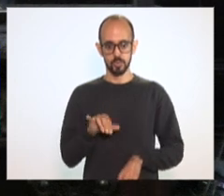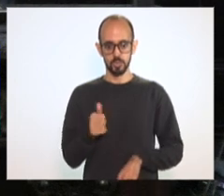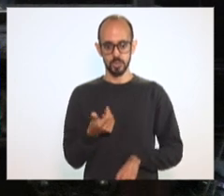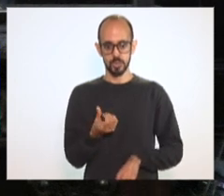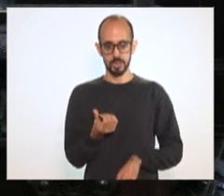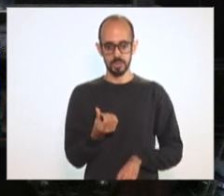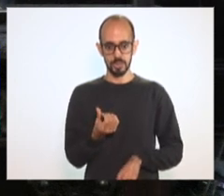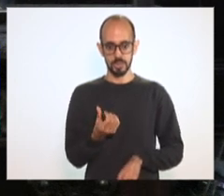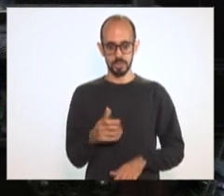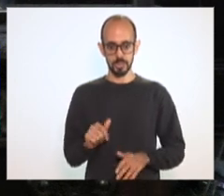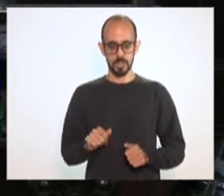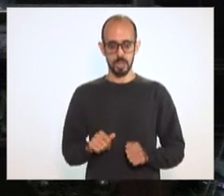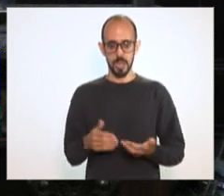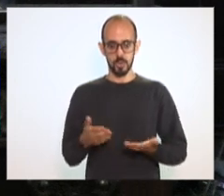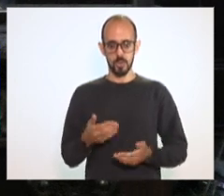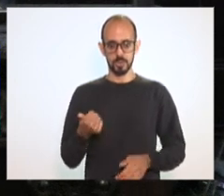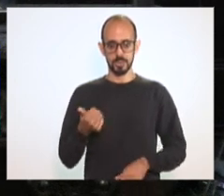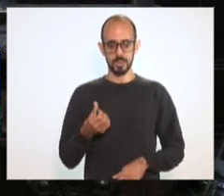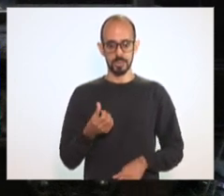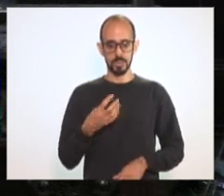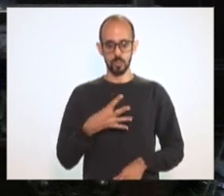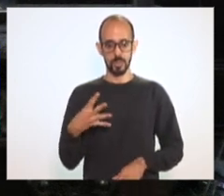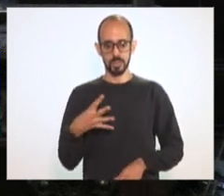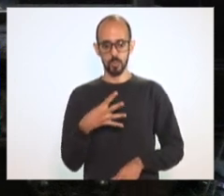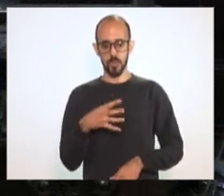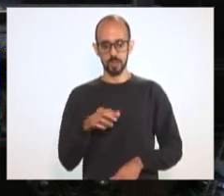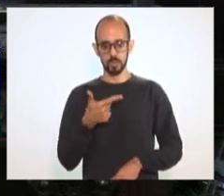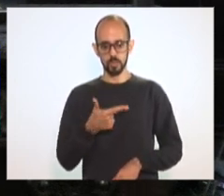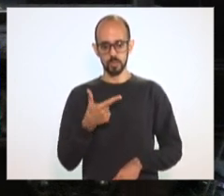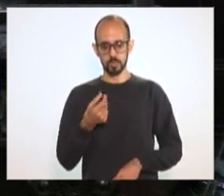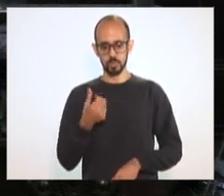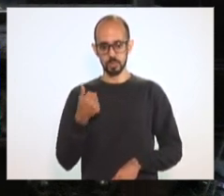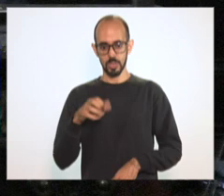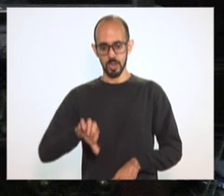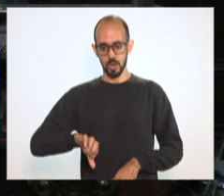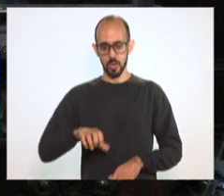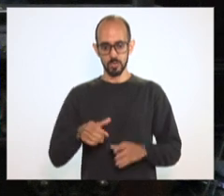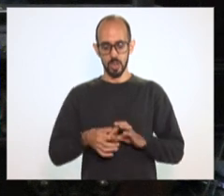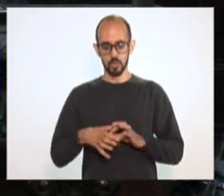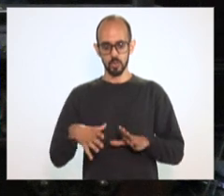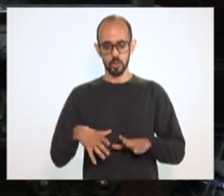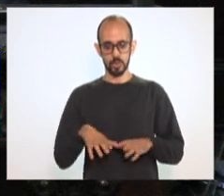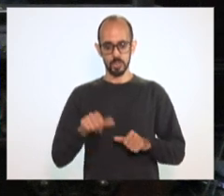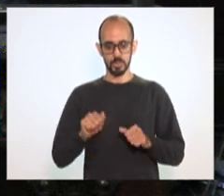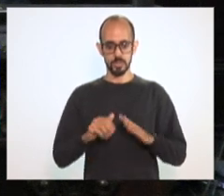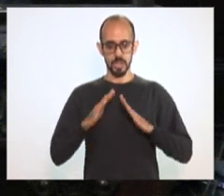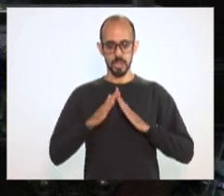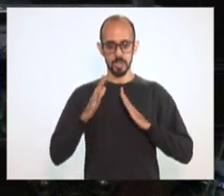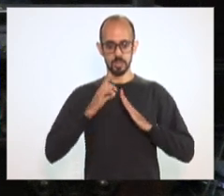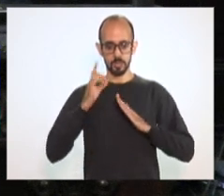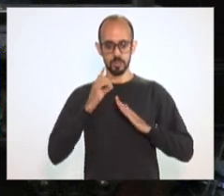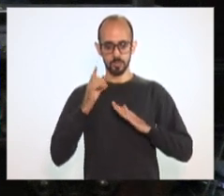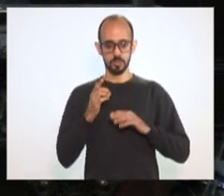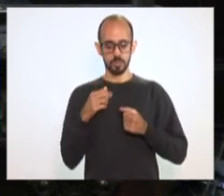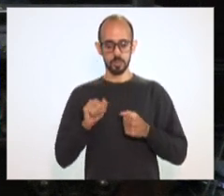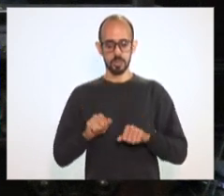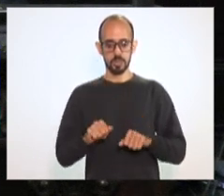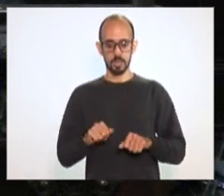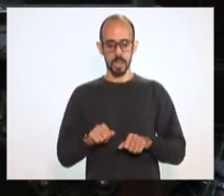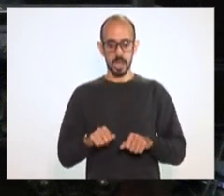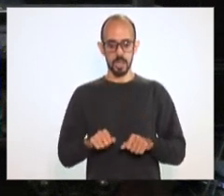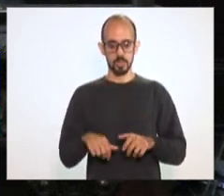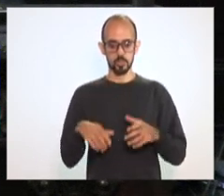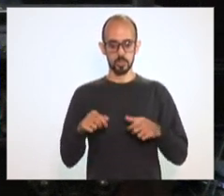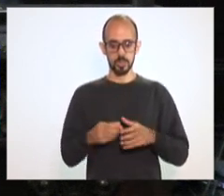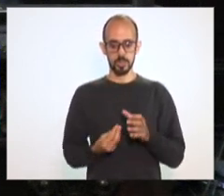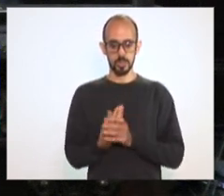discussão do projeto de lei 1644 de 2019 de autoria da comissão parlamentar de inquérito instituída pela resolução número 5 de 19 que institui